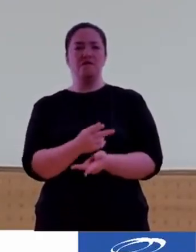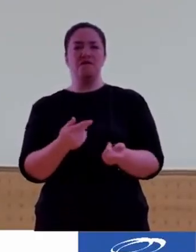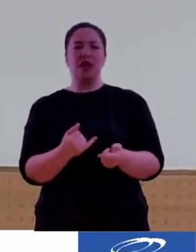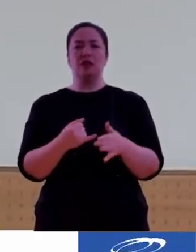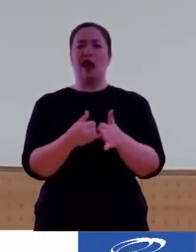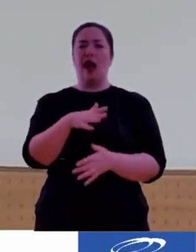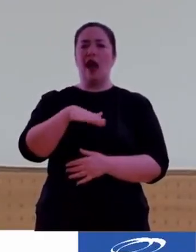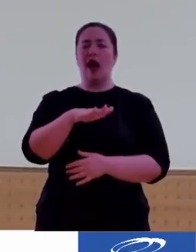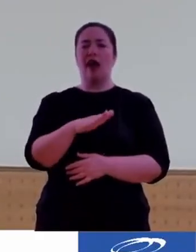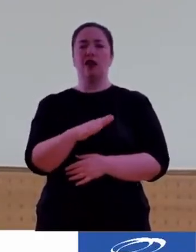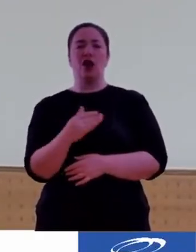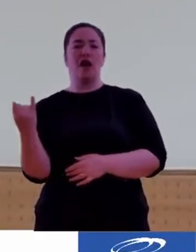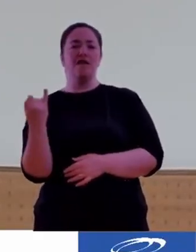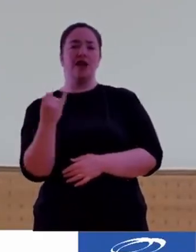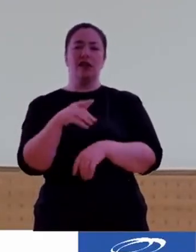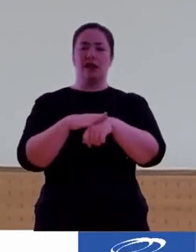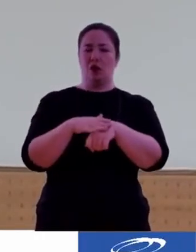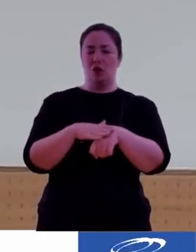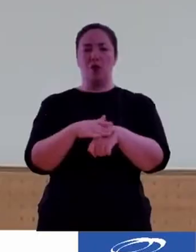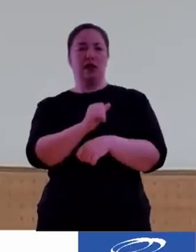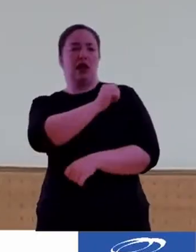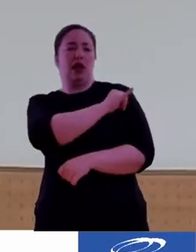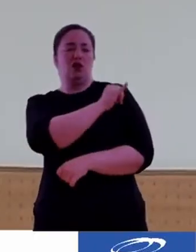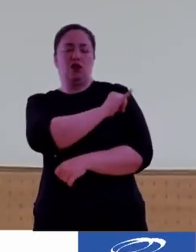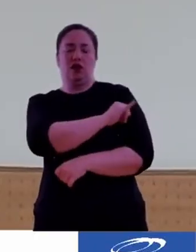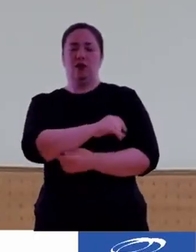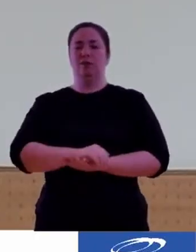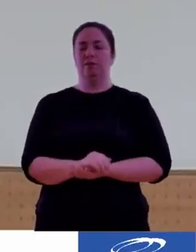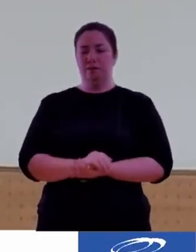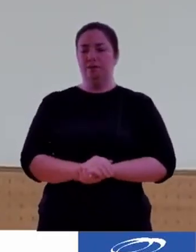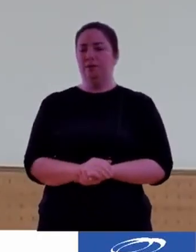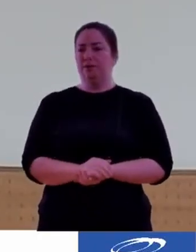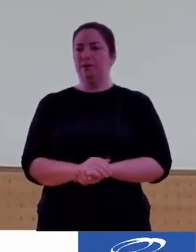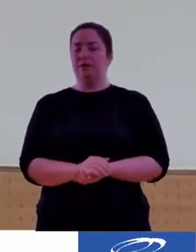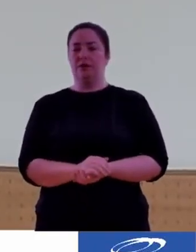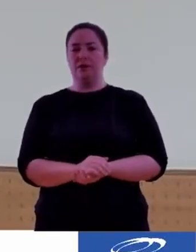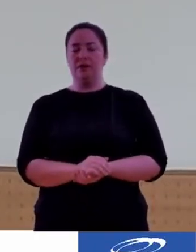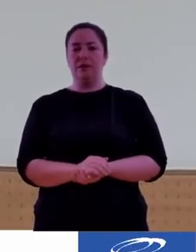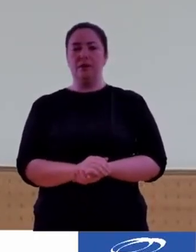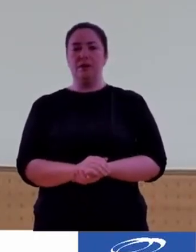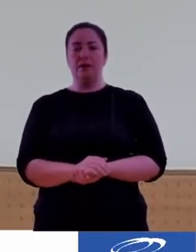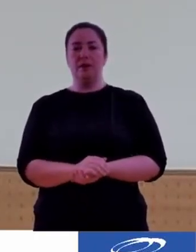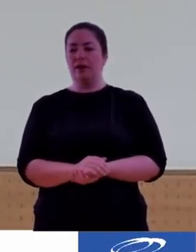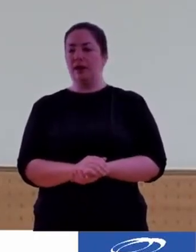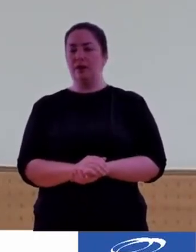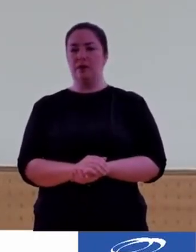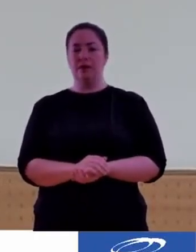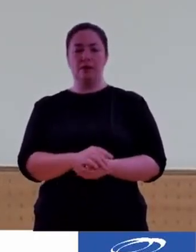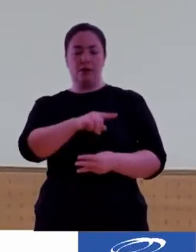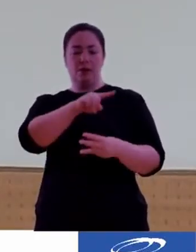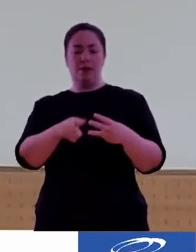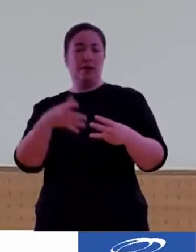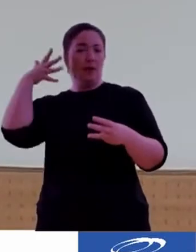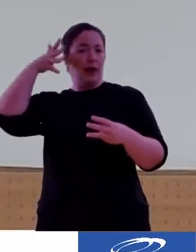ao Headcap, e a todos os mais de 600 inscritos ao evento. O formato do evento será de 3 palestras em torno